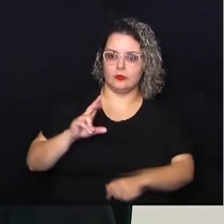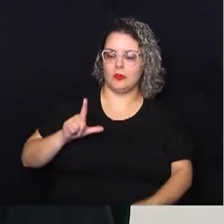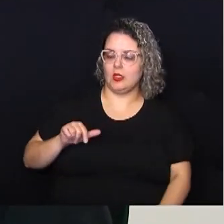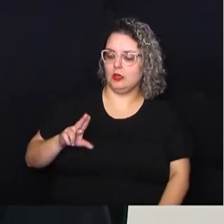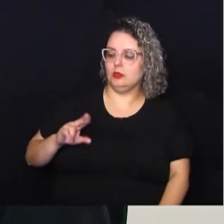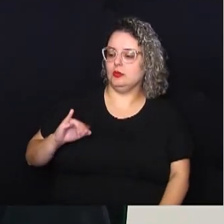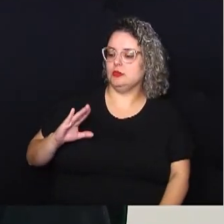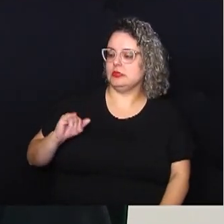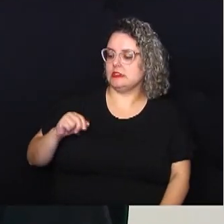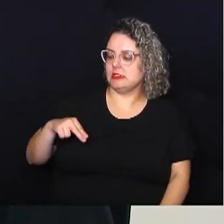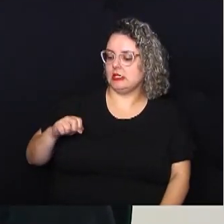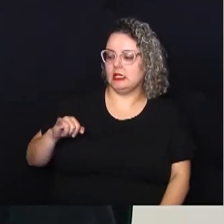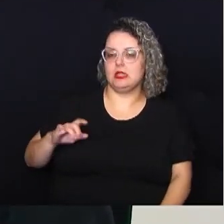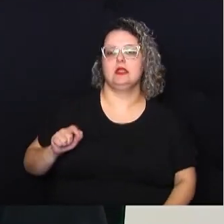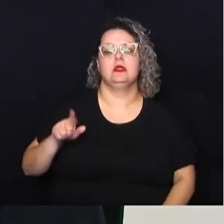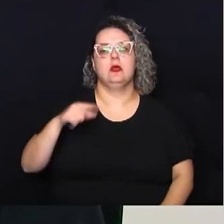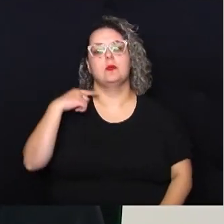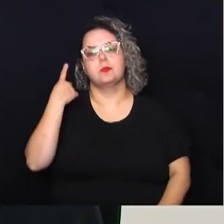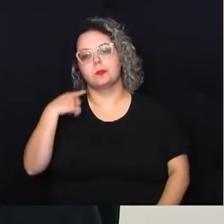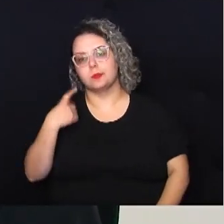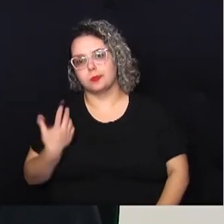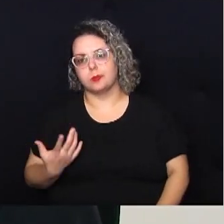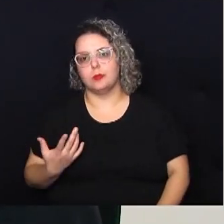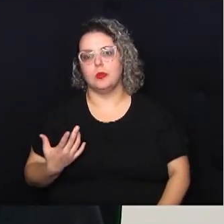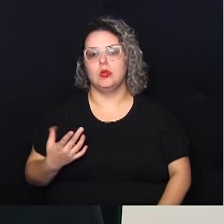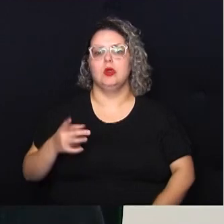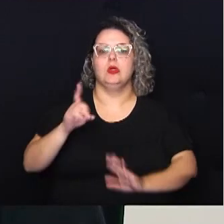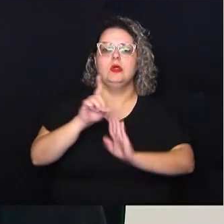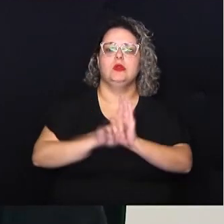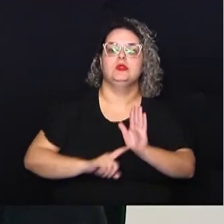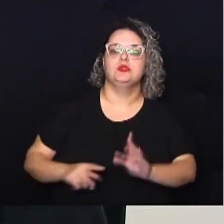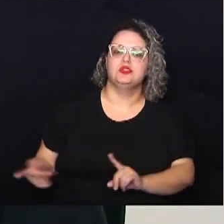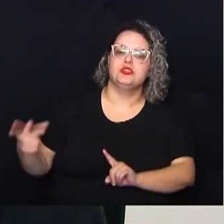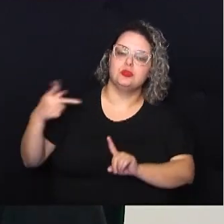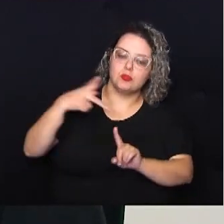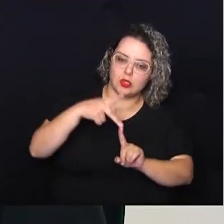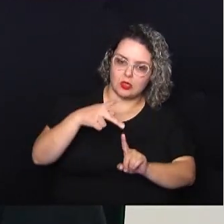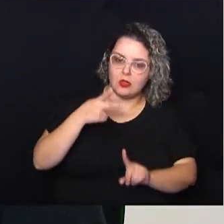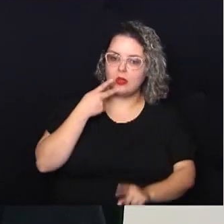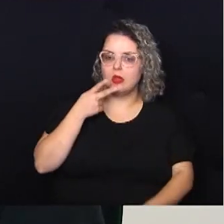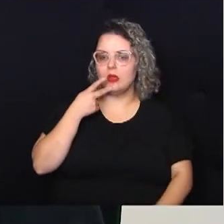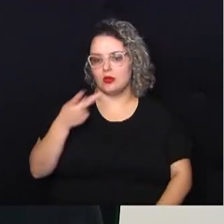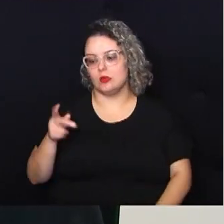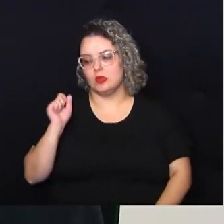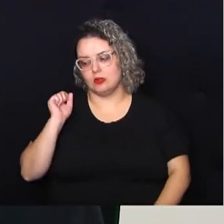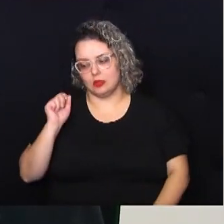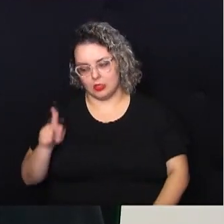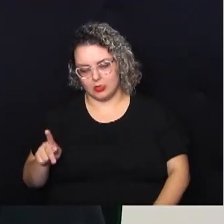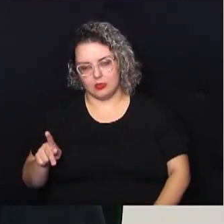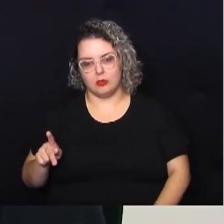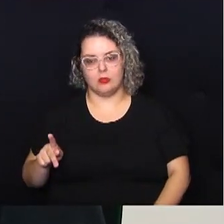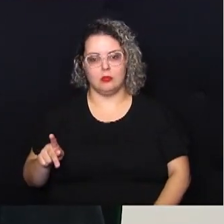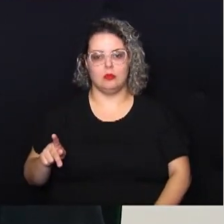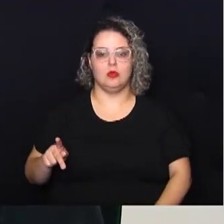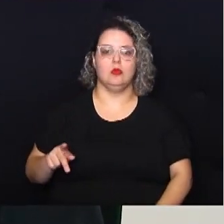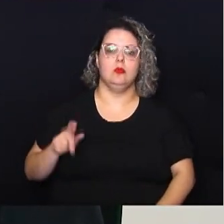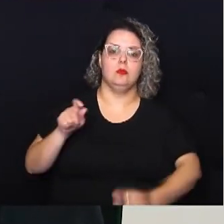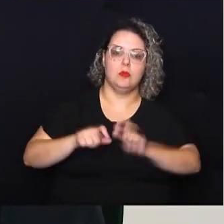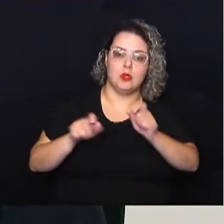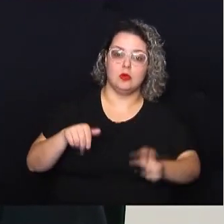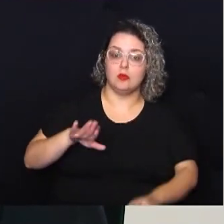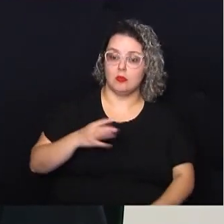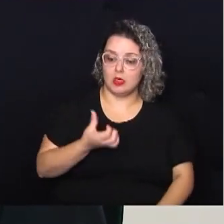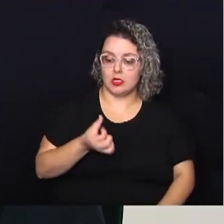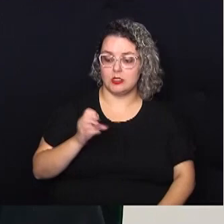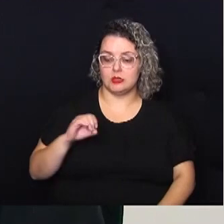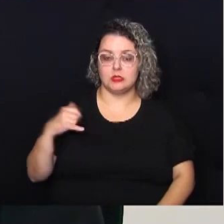Lucinéia Martins, advogada, direito previdenciário. Falou sobre aposentadorias, pessoas com mais de 60 anos